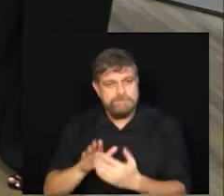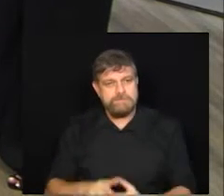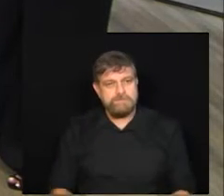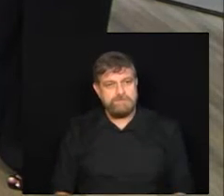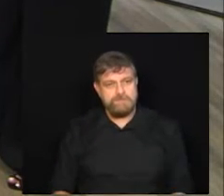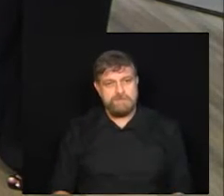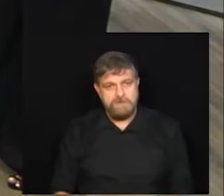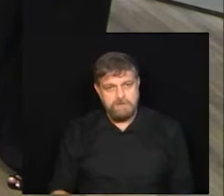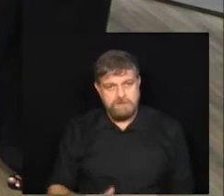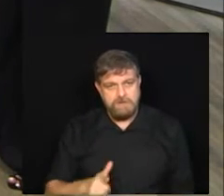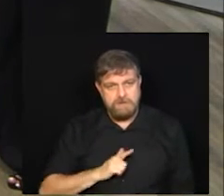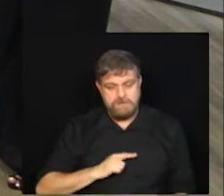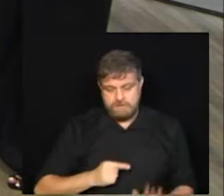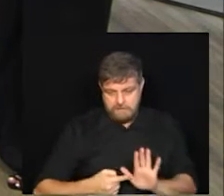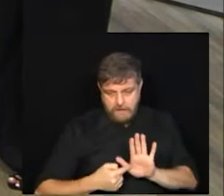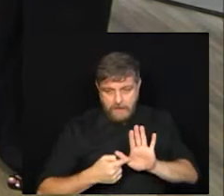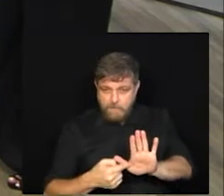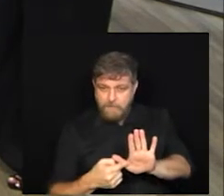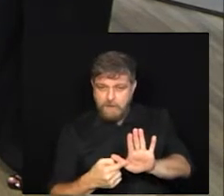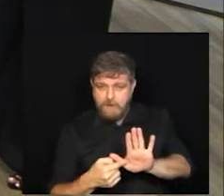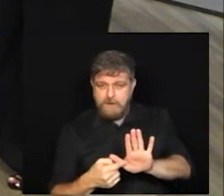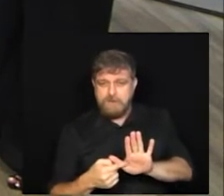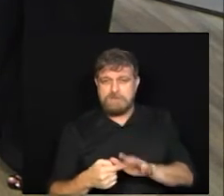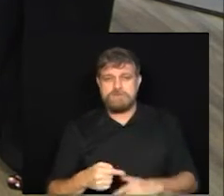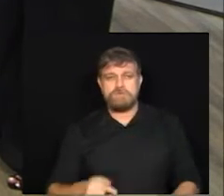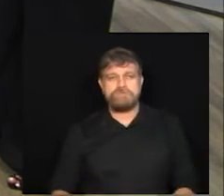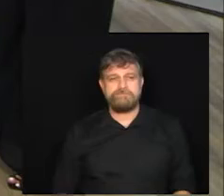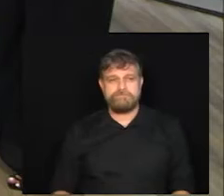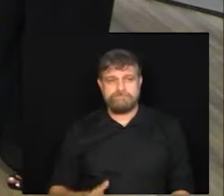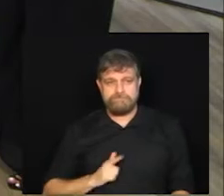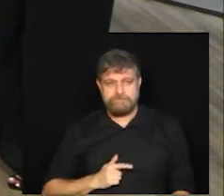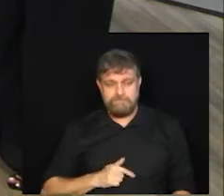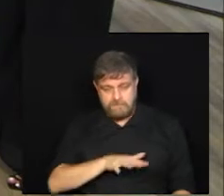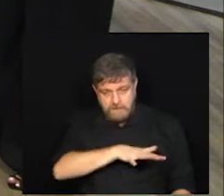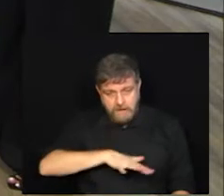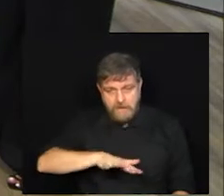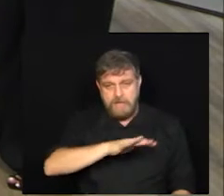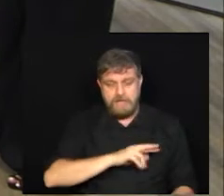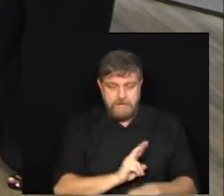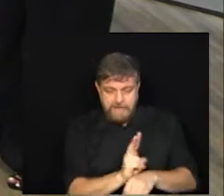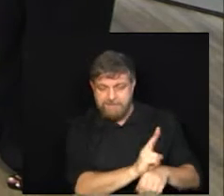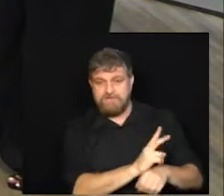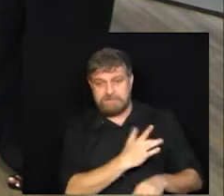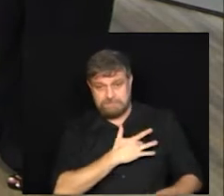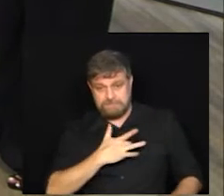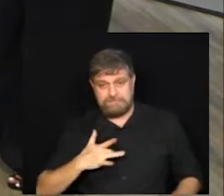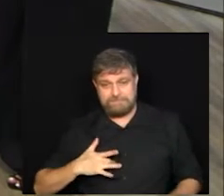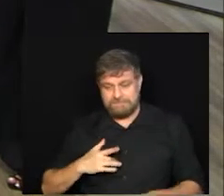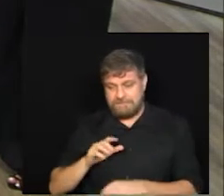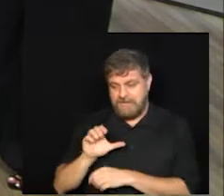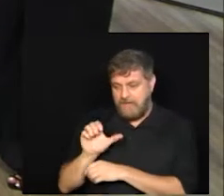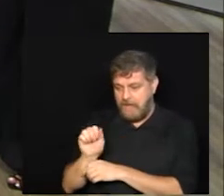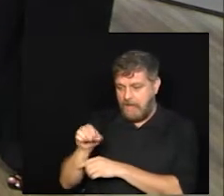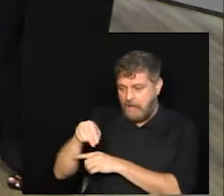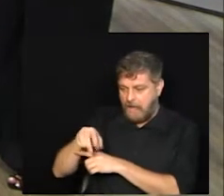na exposição realizada pela Von Zuben, né, do chefe do Devisa, falando do pico que está chegando à